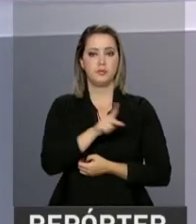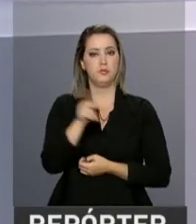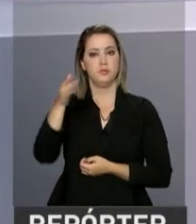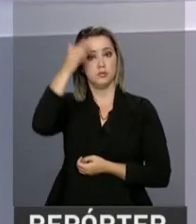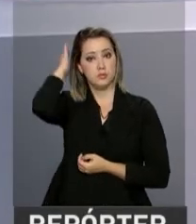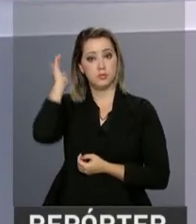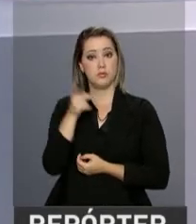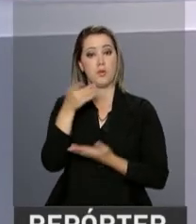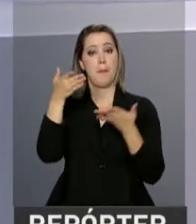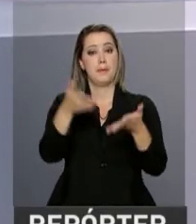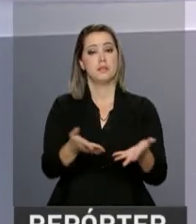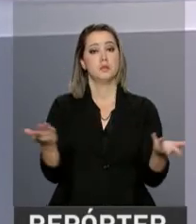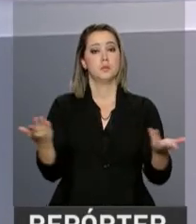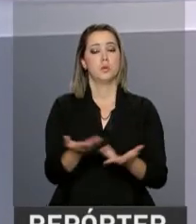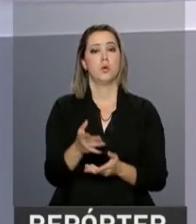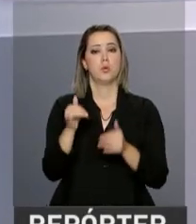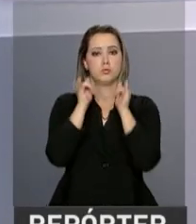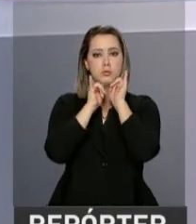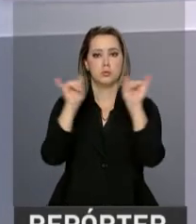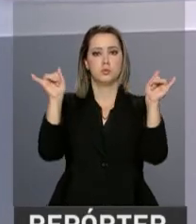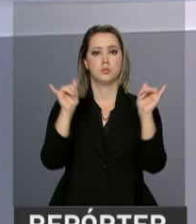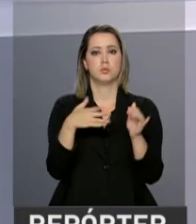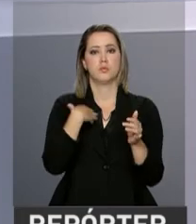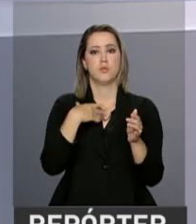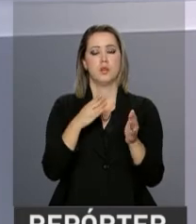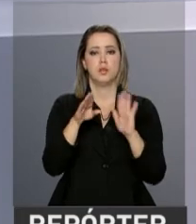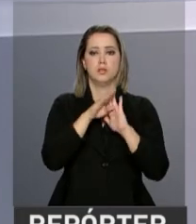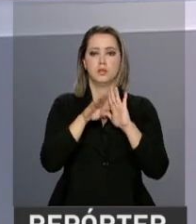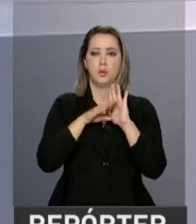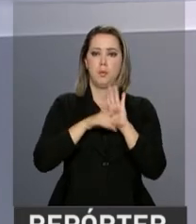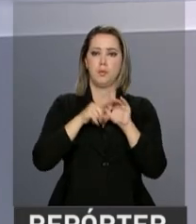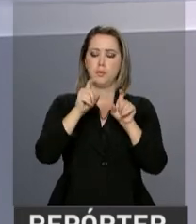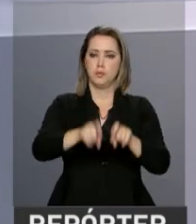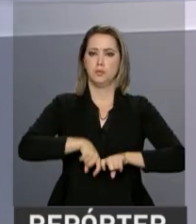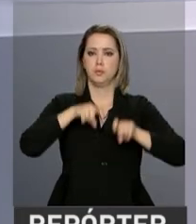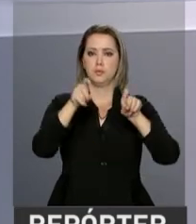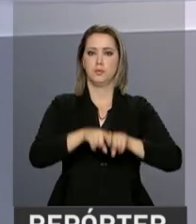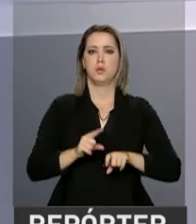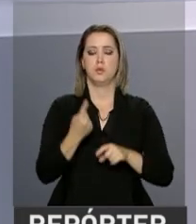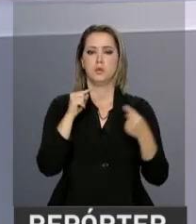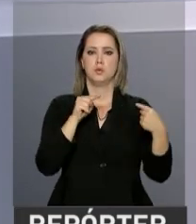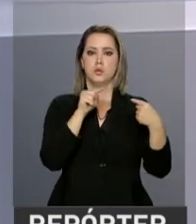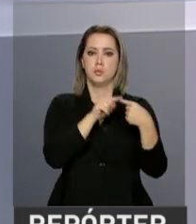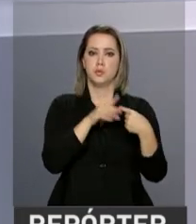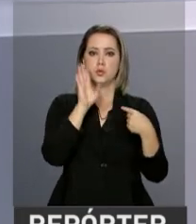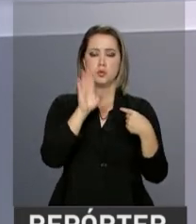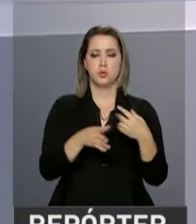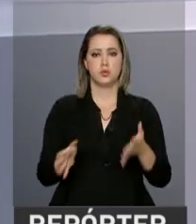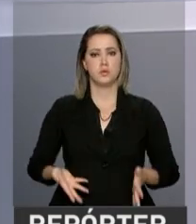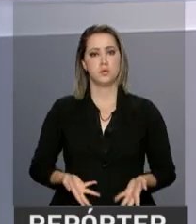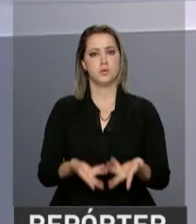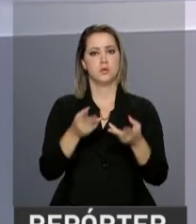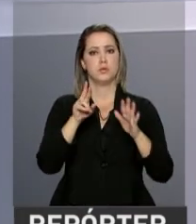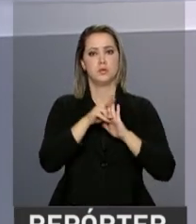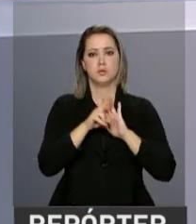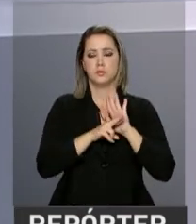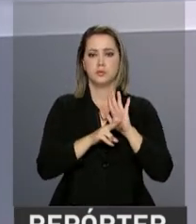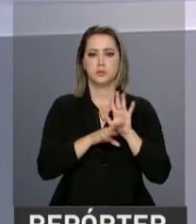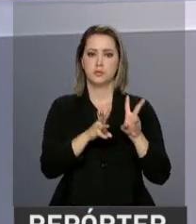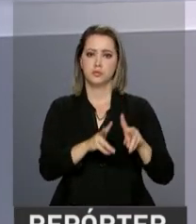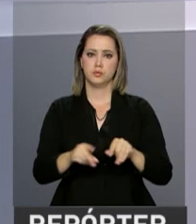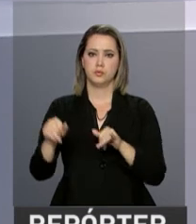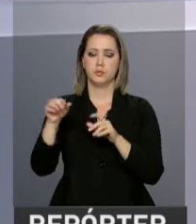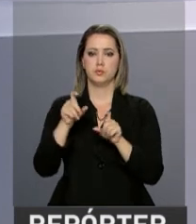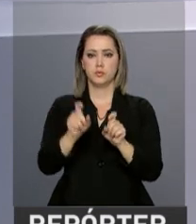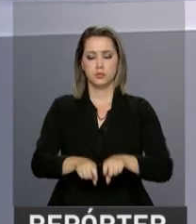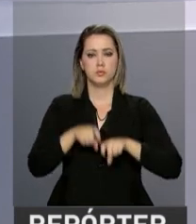Temer participou hoje do lançamento do Plano Safra Plurianual. Uma das metas do plano é agilizar a regularização de